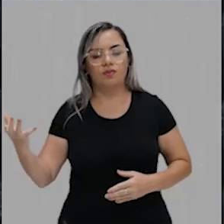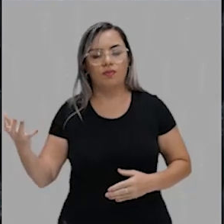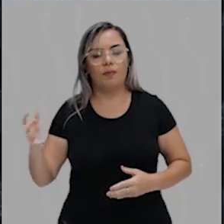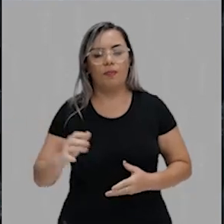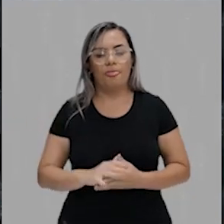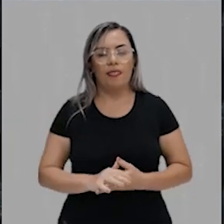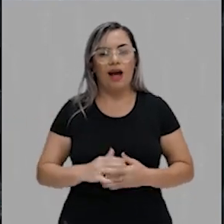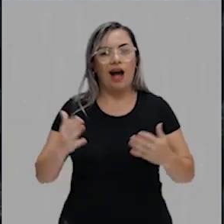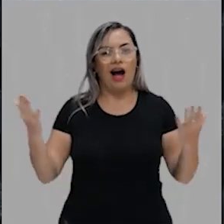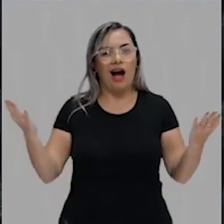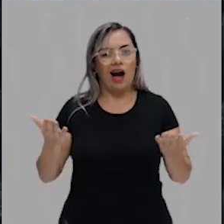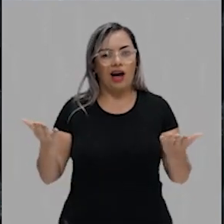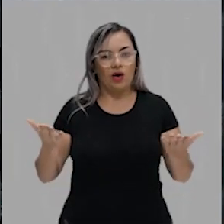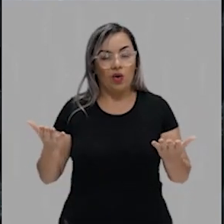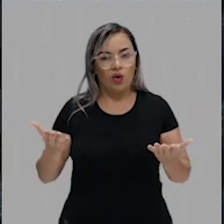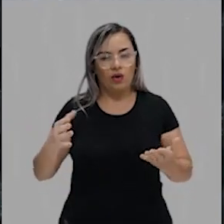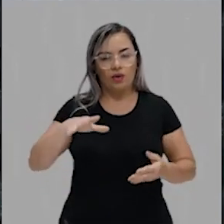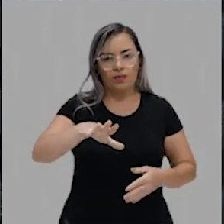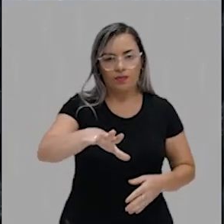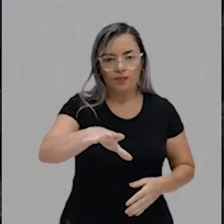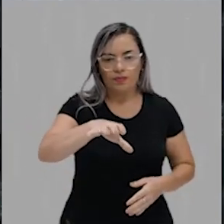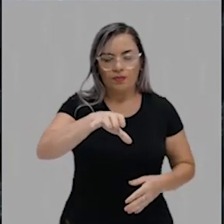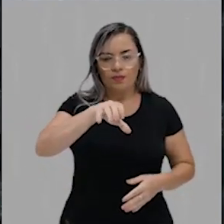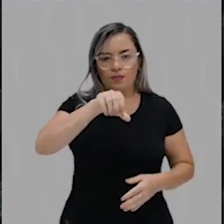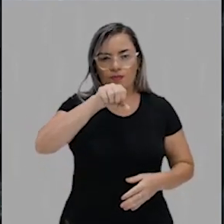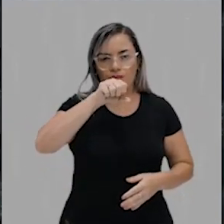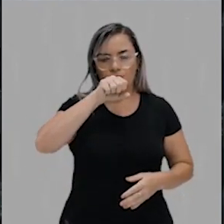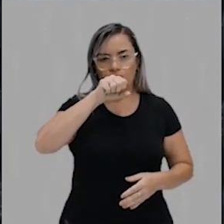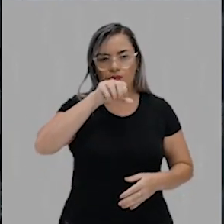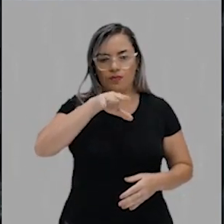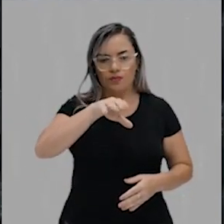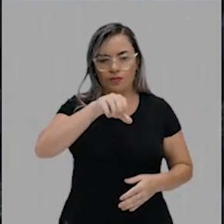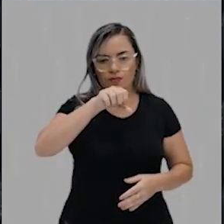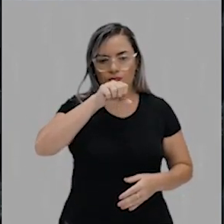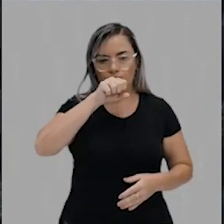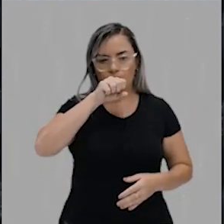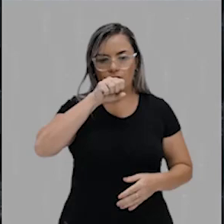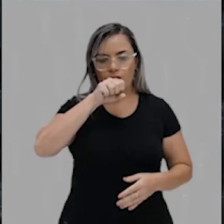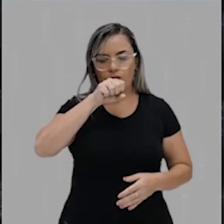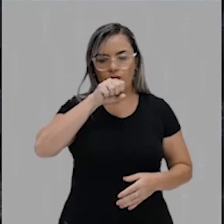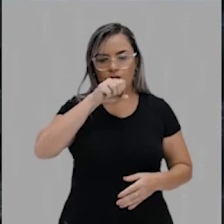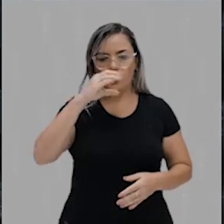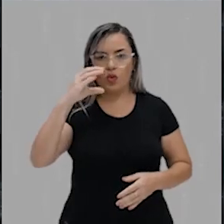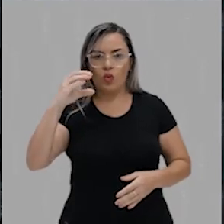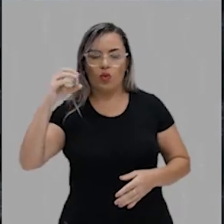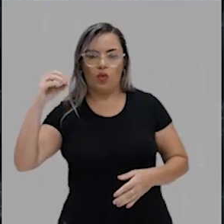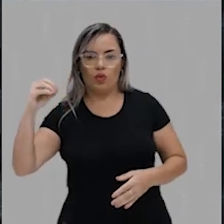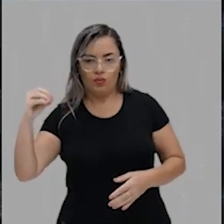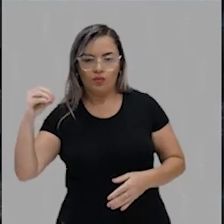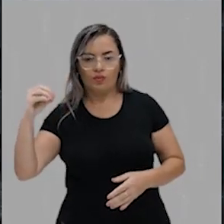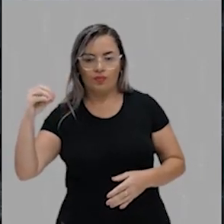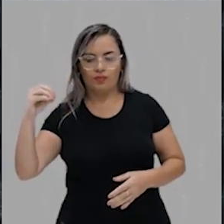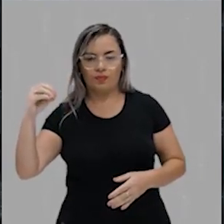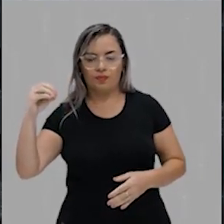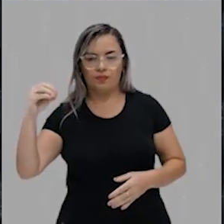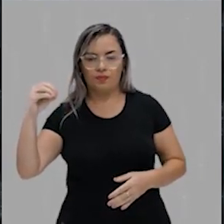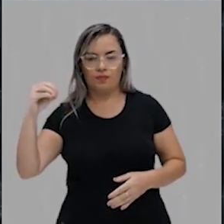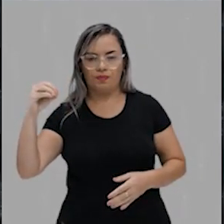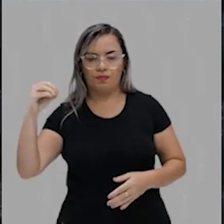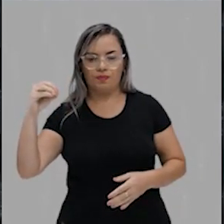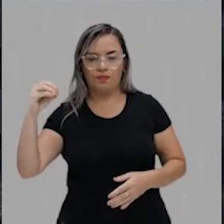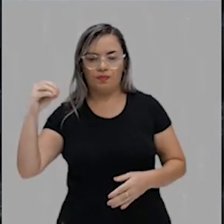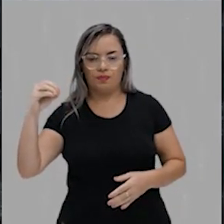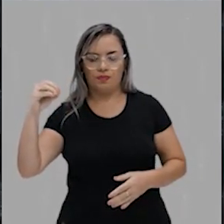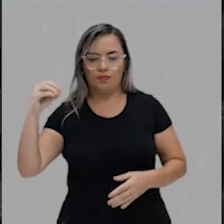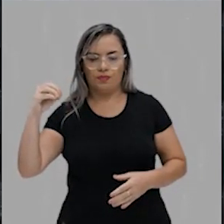quando nós respiramos, nós aspiramos o monóxido de carbono, o que vai acontecer? Essa